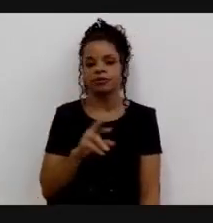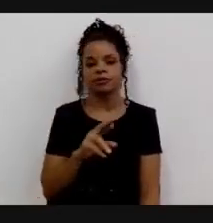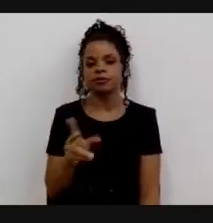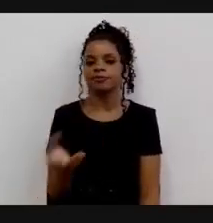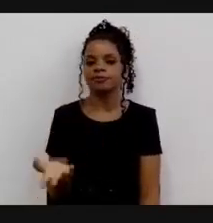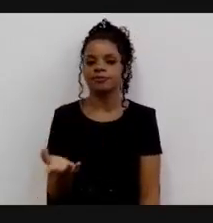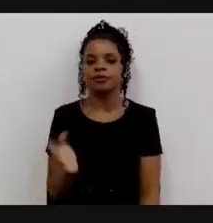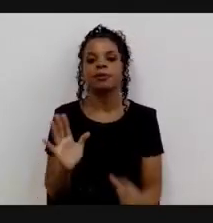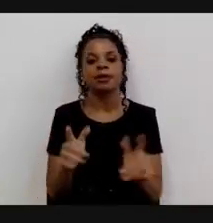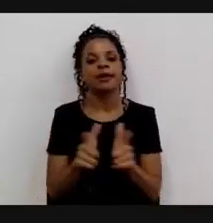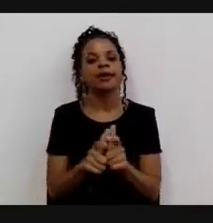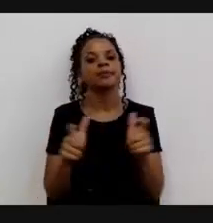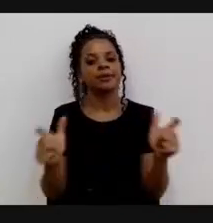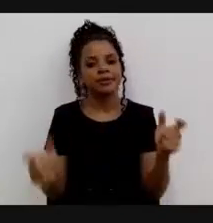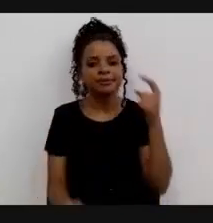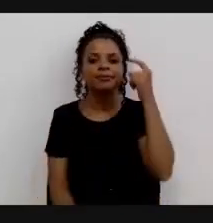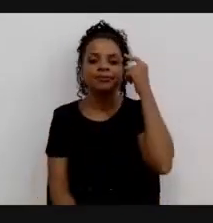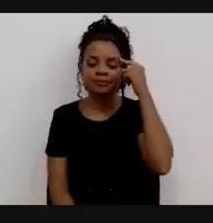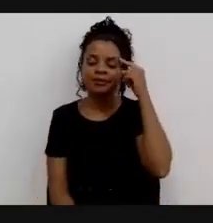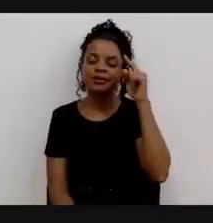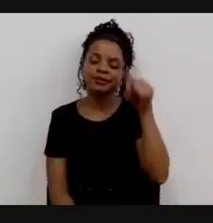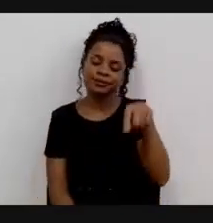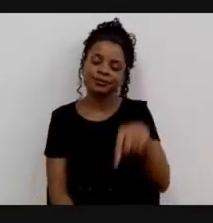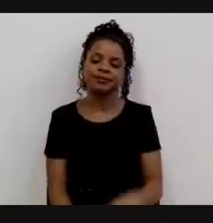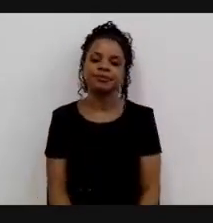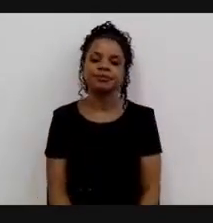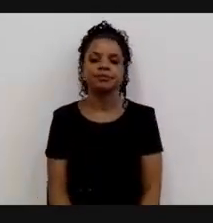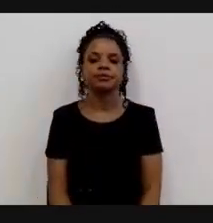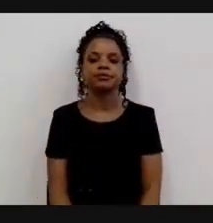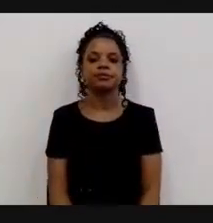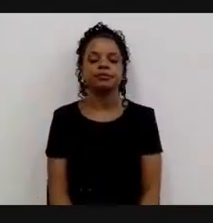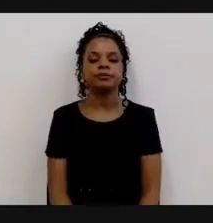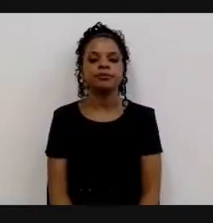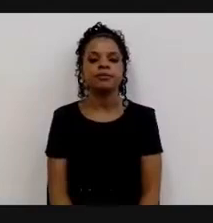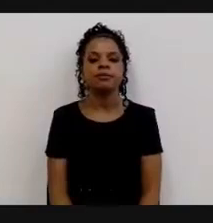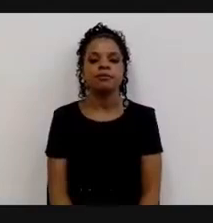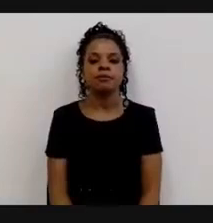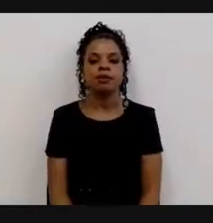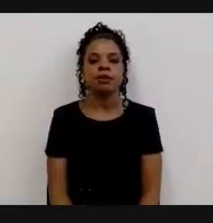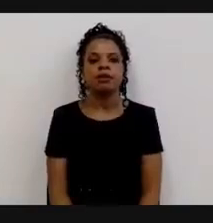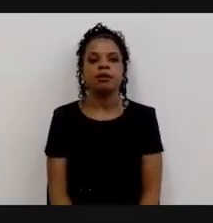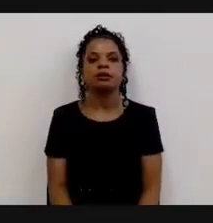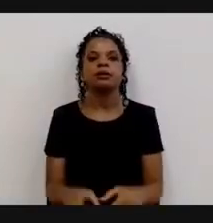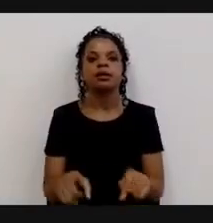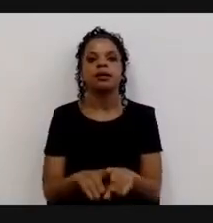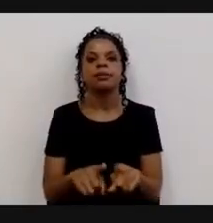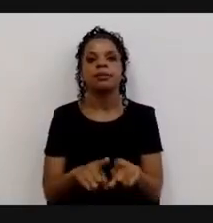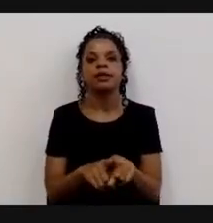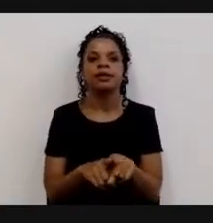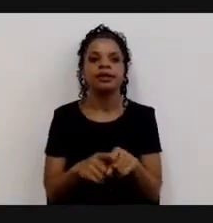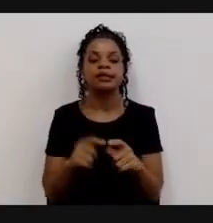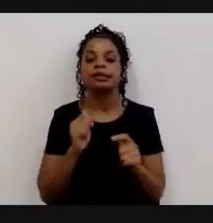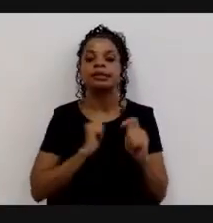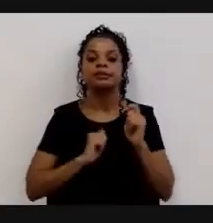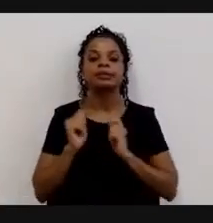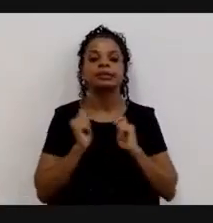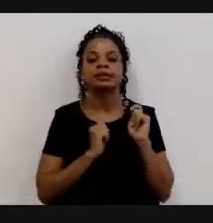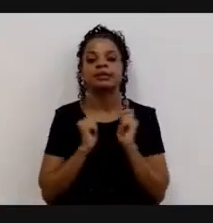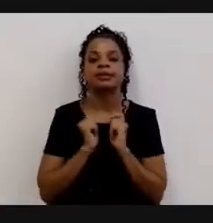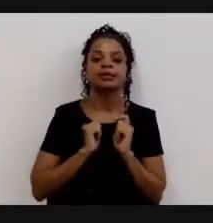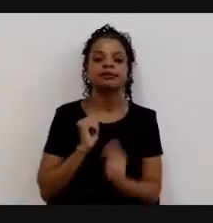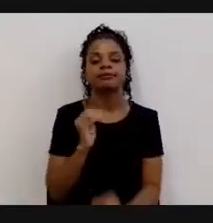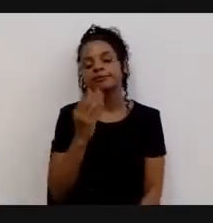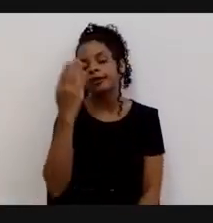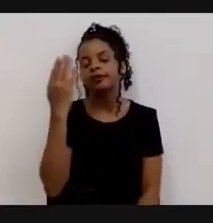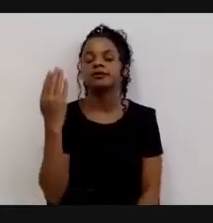né? Mas a grande parcela ainda acha que é assim. A questão da falsa expectativa, eu vou fazer um link com